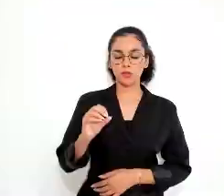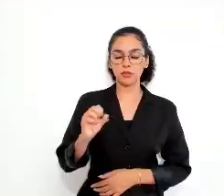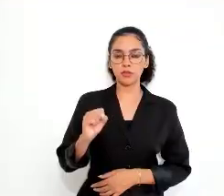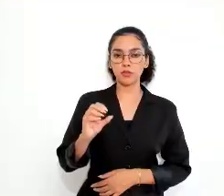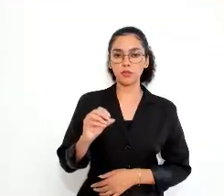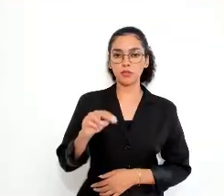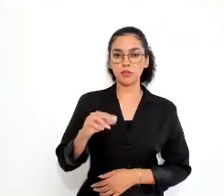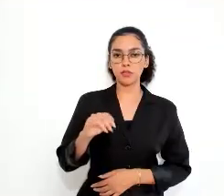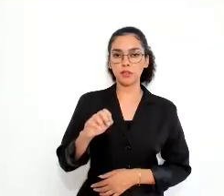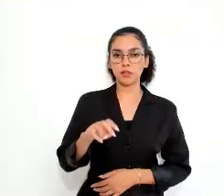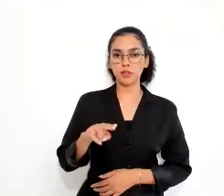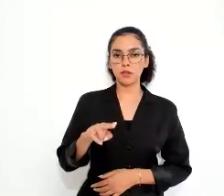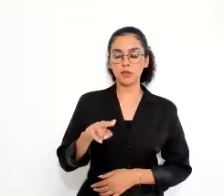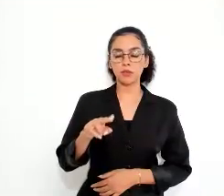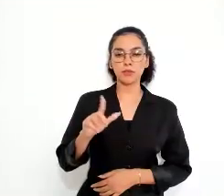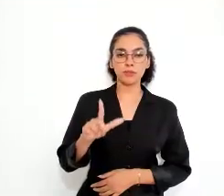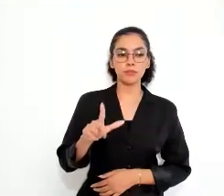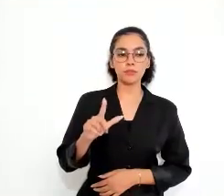Mota.